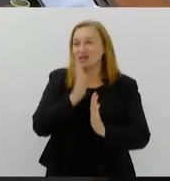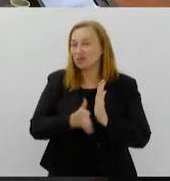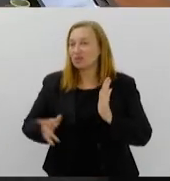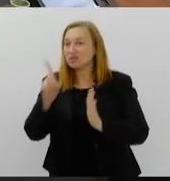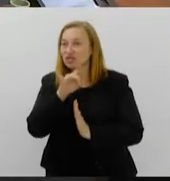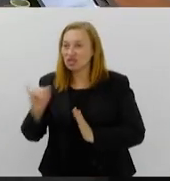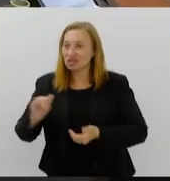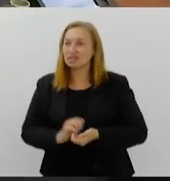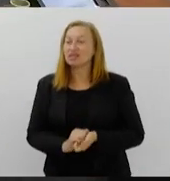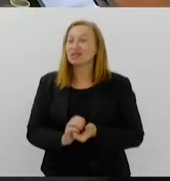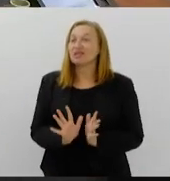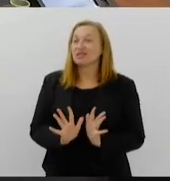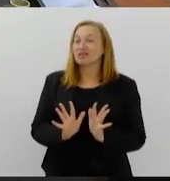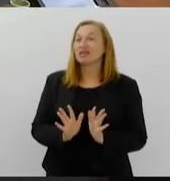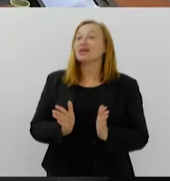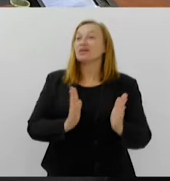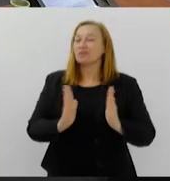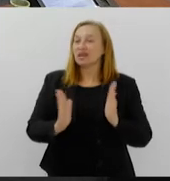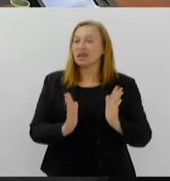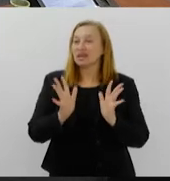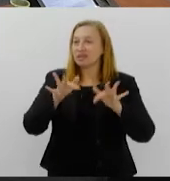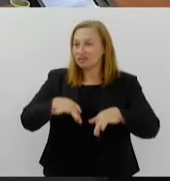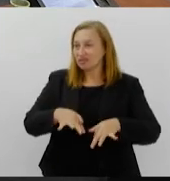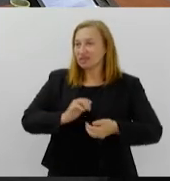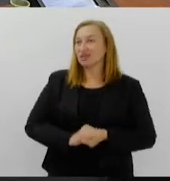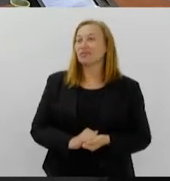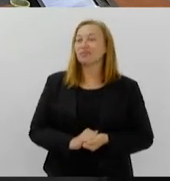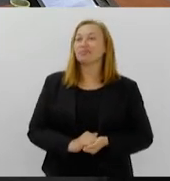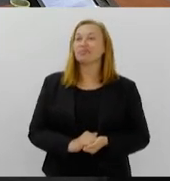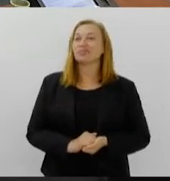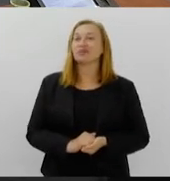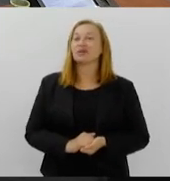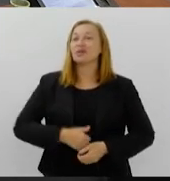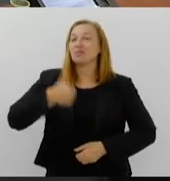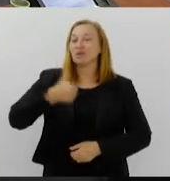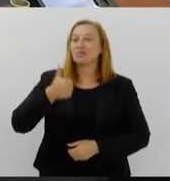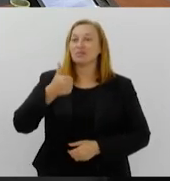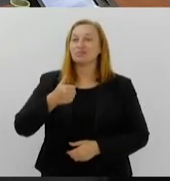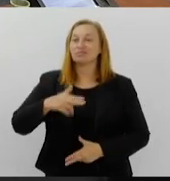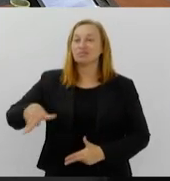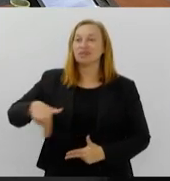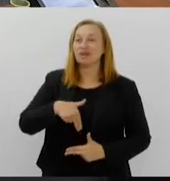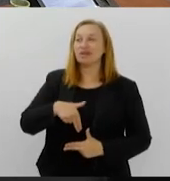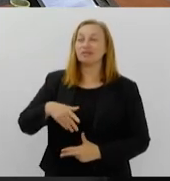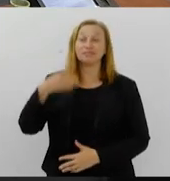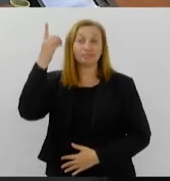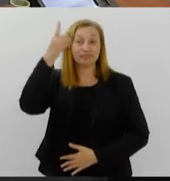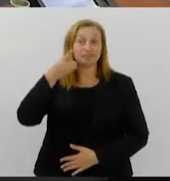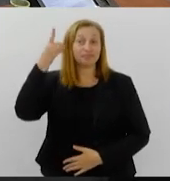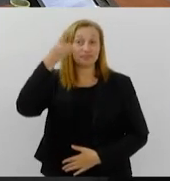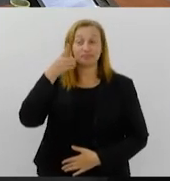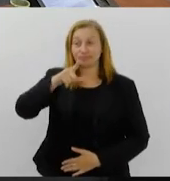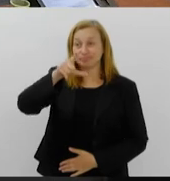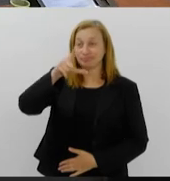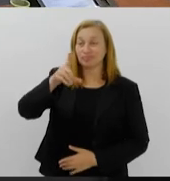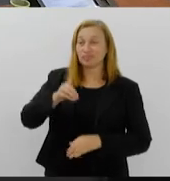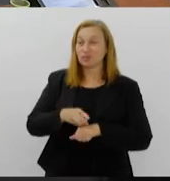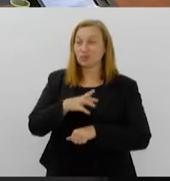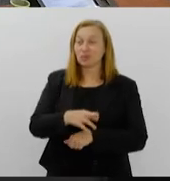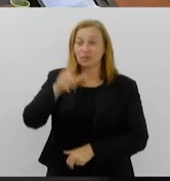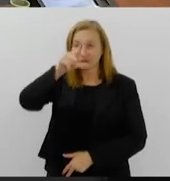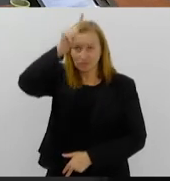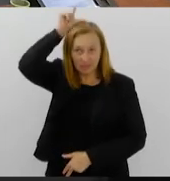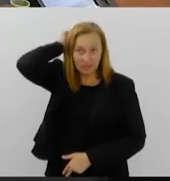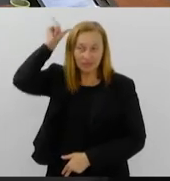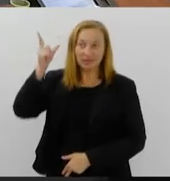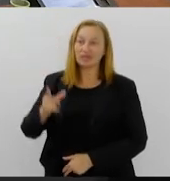na ordem do dia, passa-se ao expediente final com o primeiro orador inscrito, nobre deputado doutor